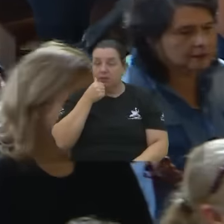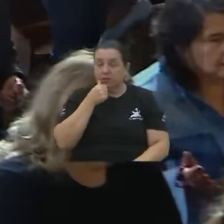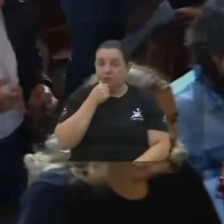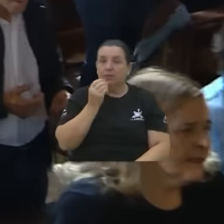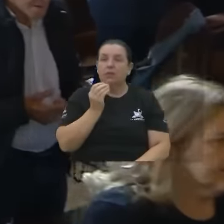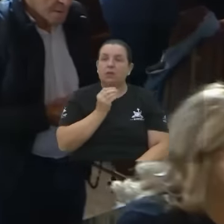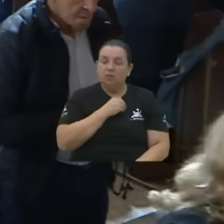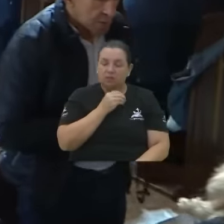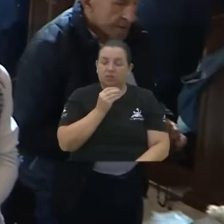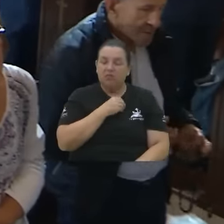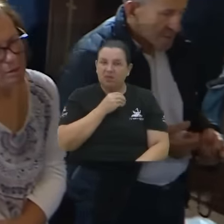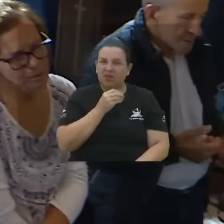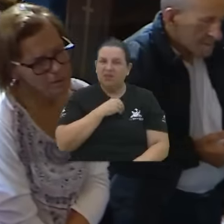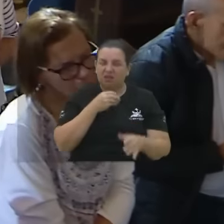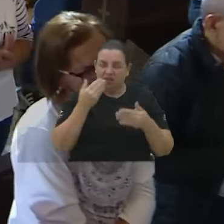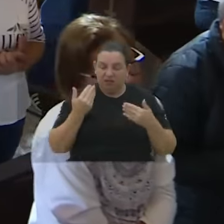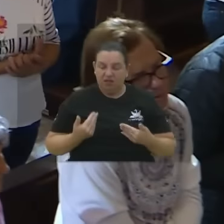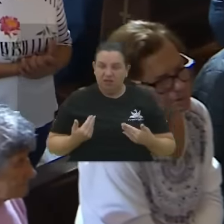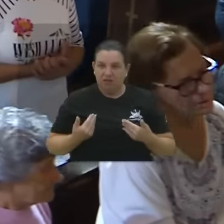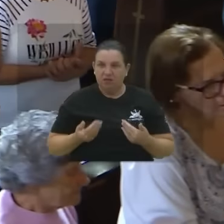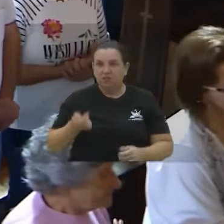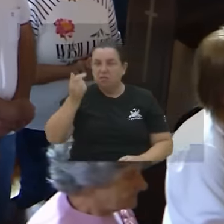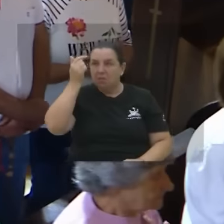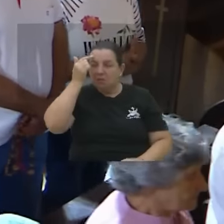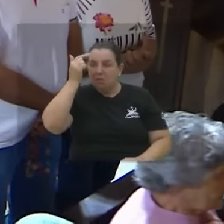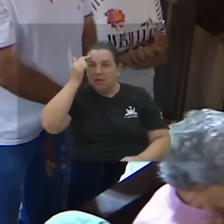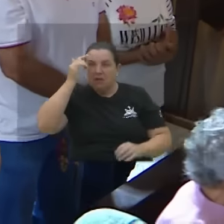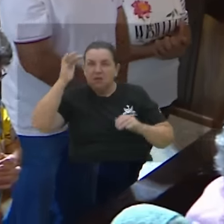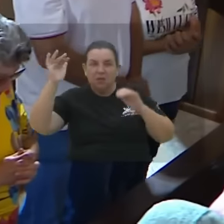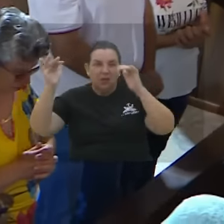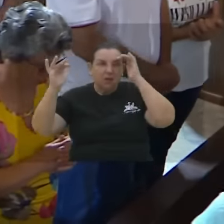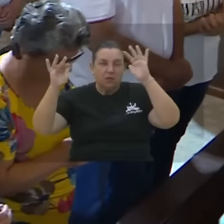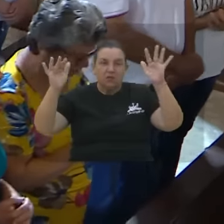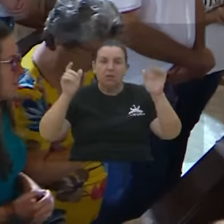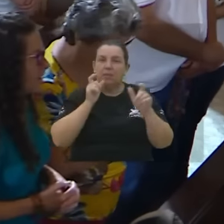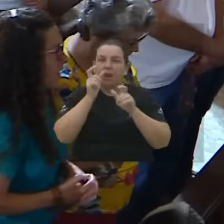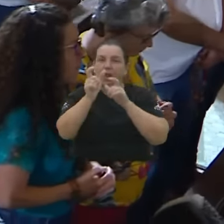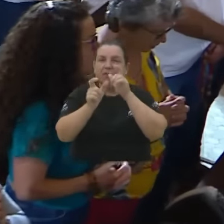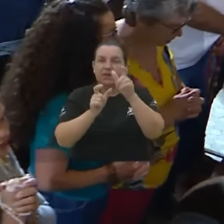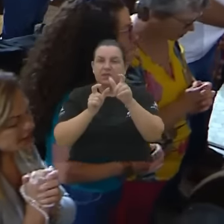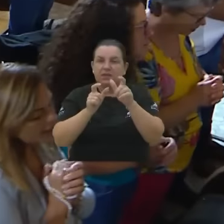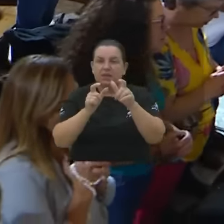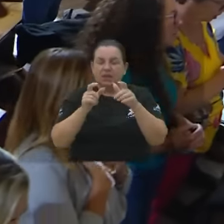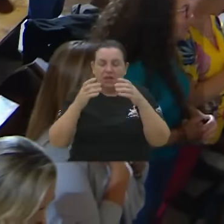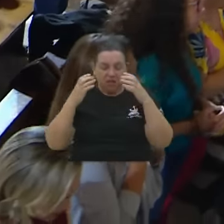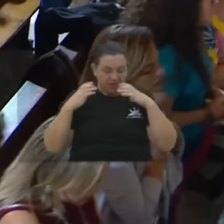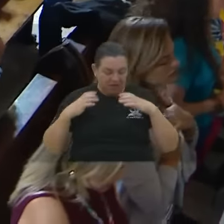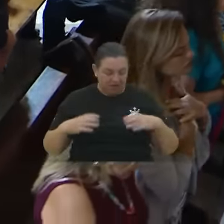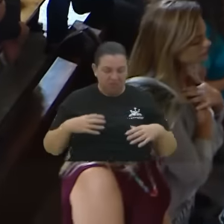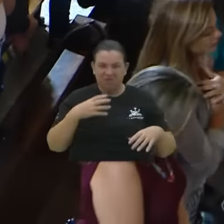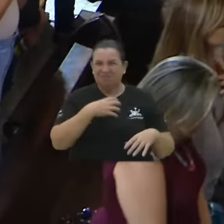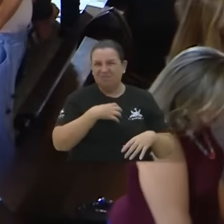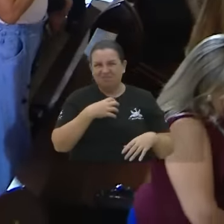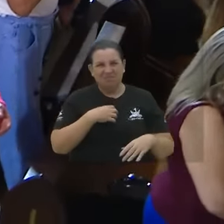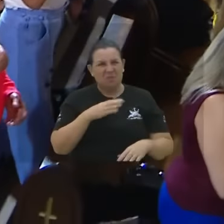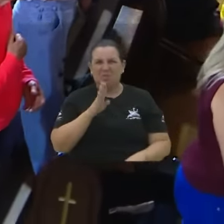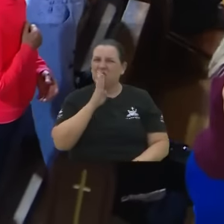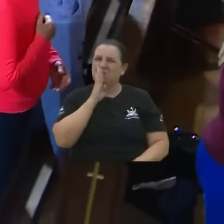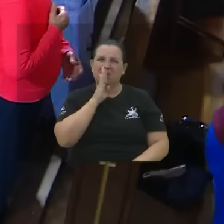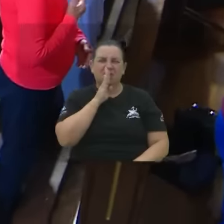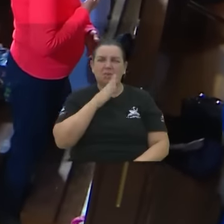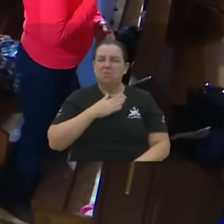irmãs, que pequei muitas vezes por pensamentos e palavras, atos e